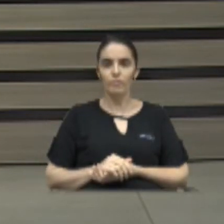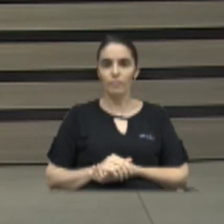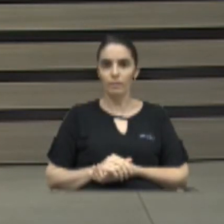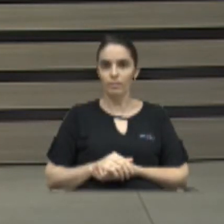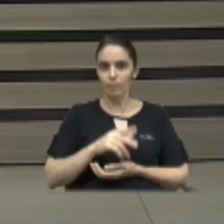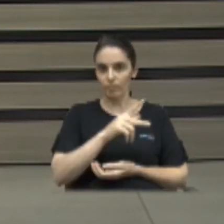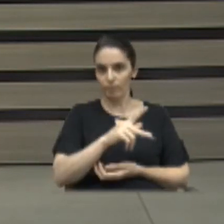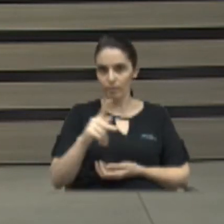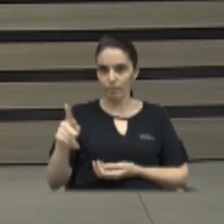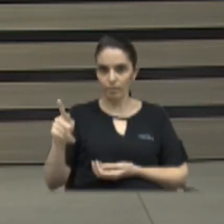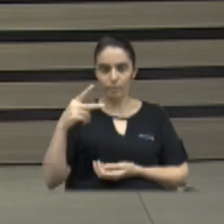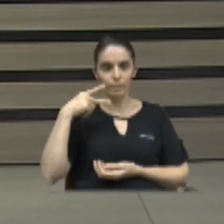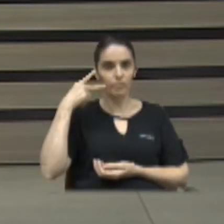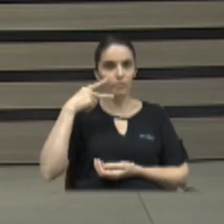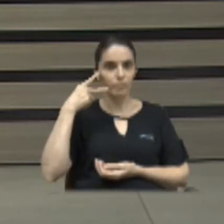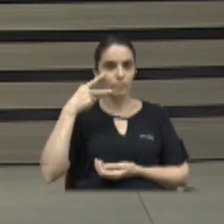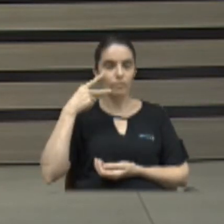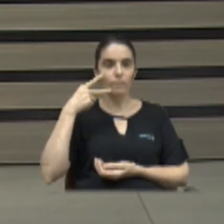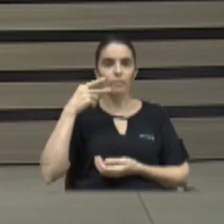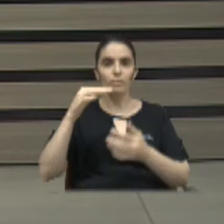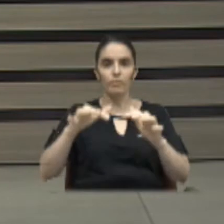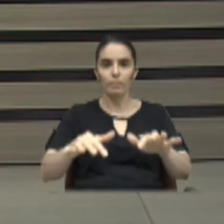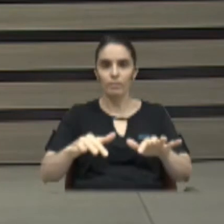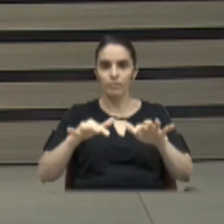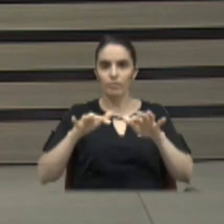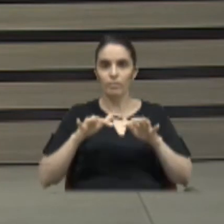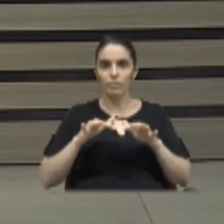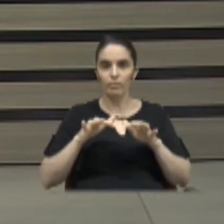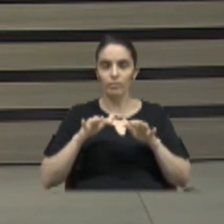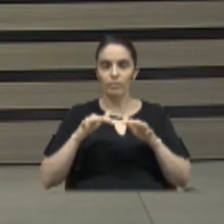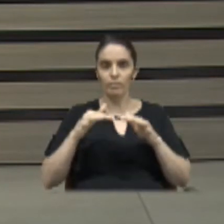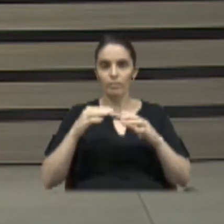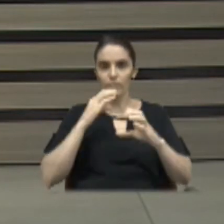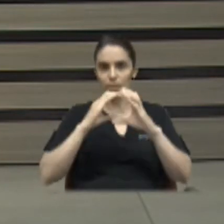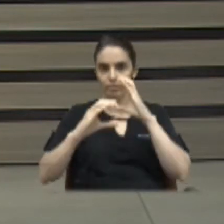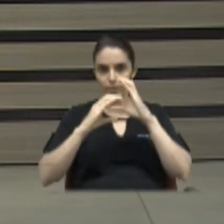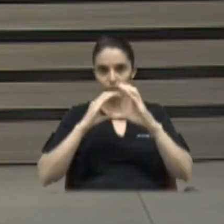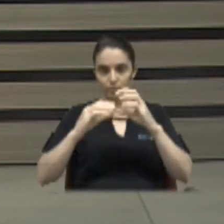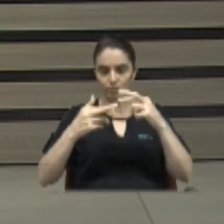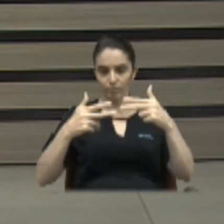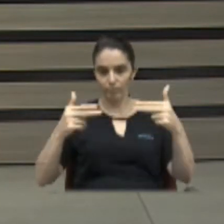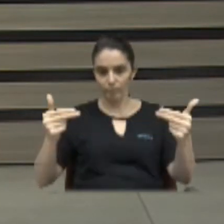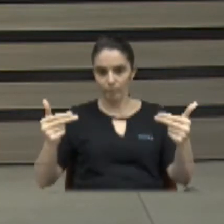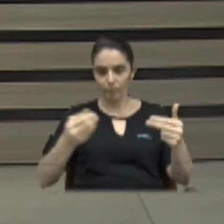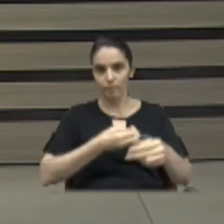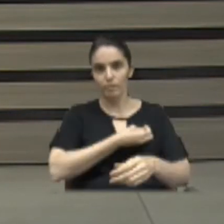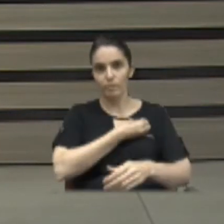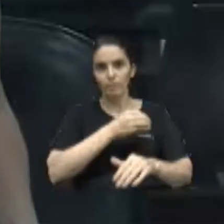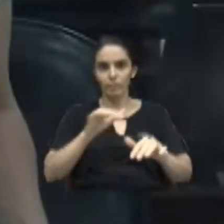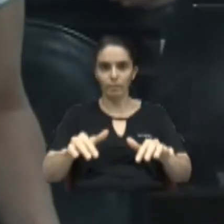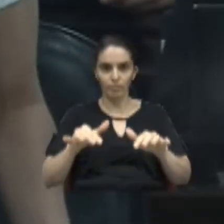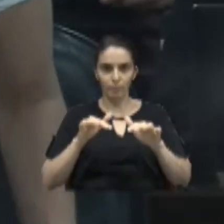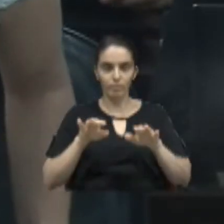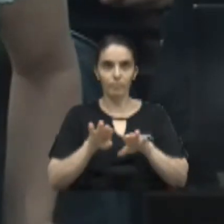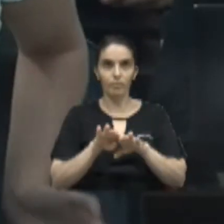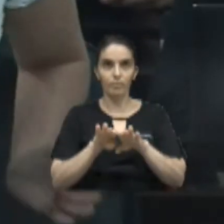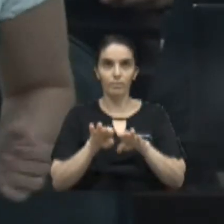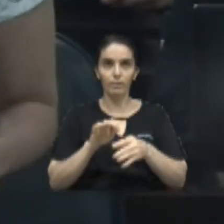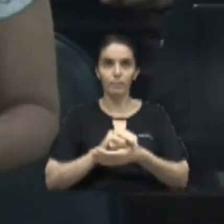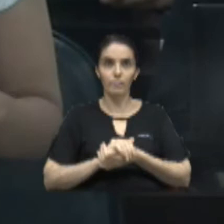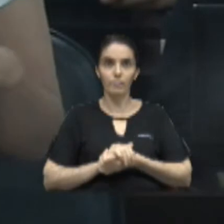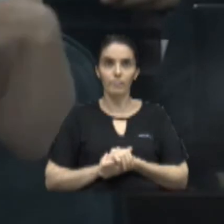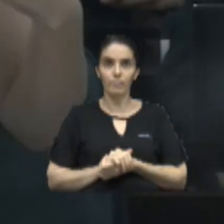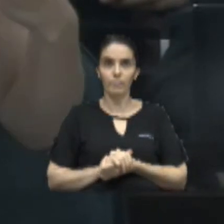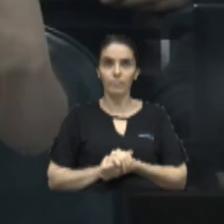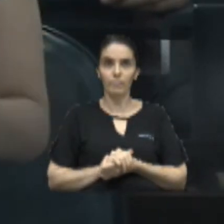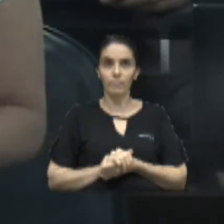Excelentíssimo presidente, nobres pares, público que nos acompanha pelos mais diversos meios e os presentes aqui no plenário. Muitas